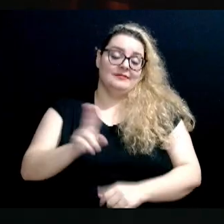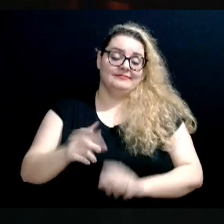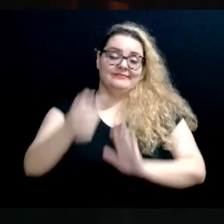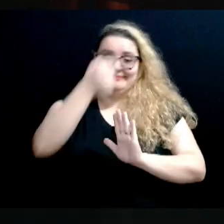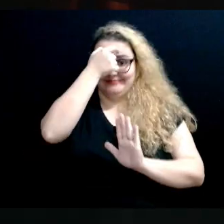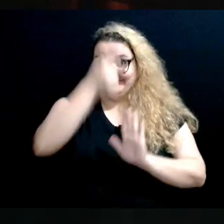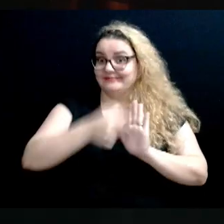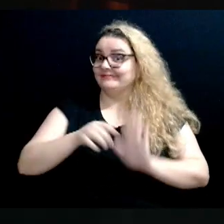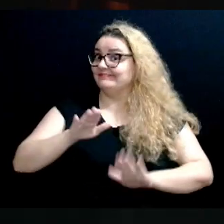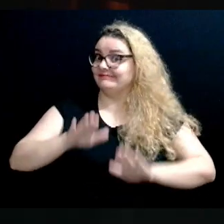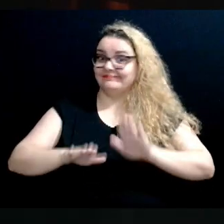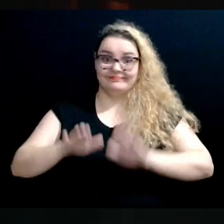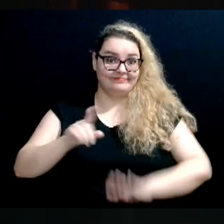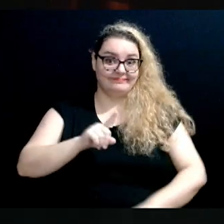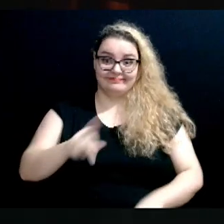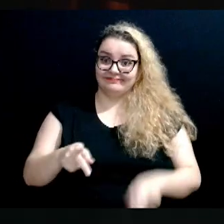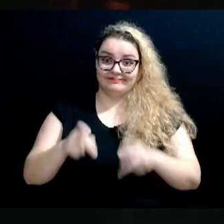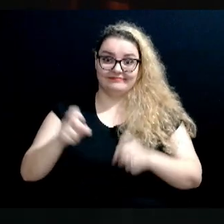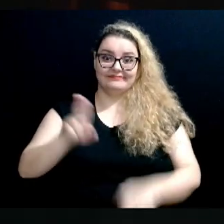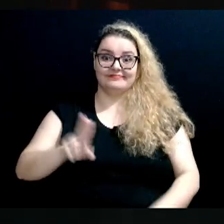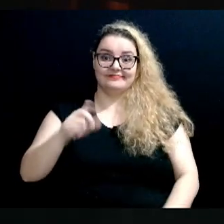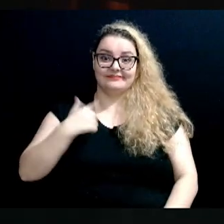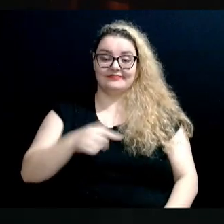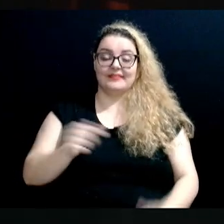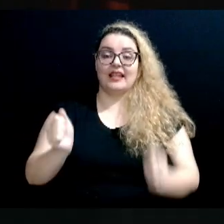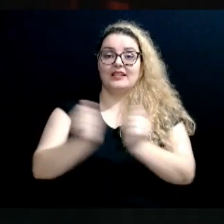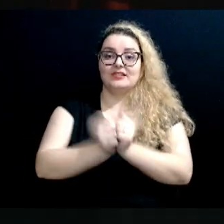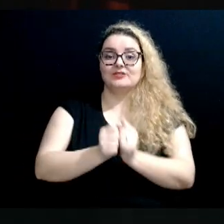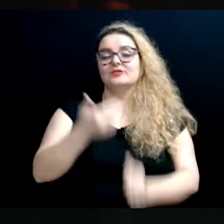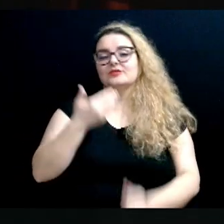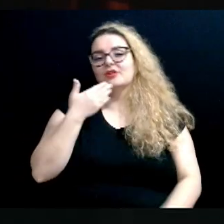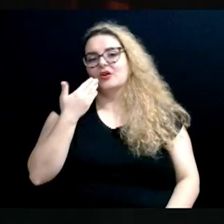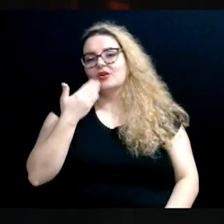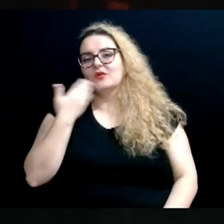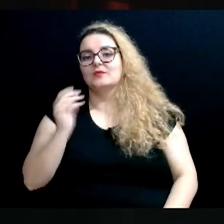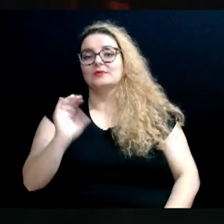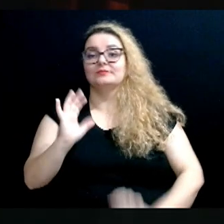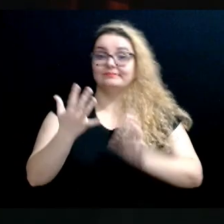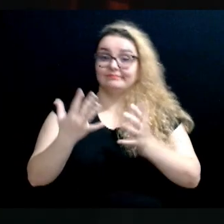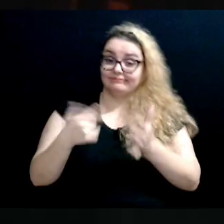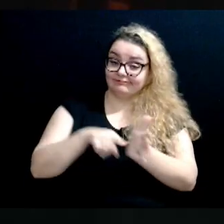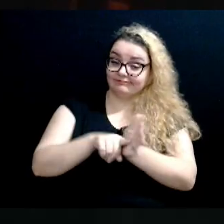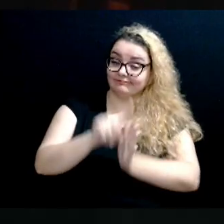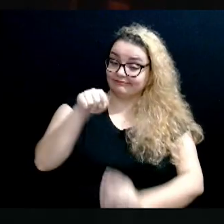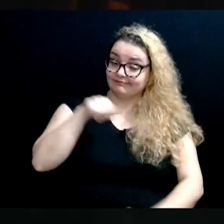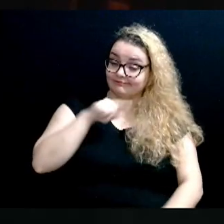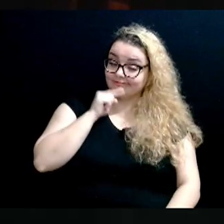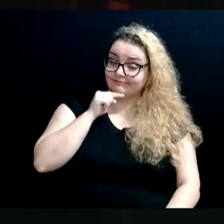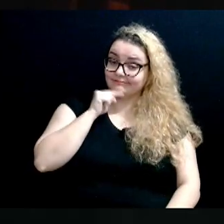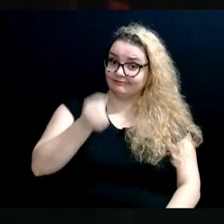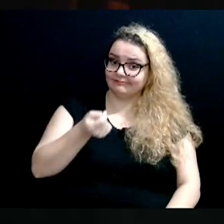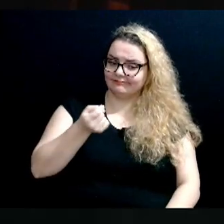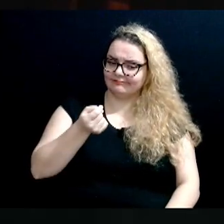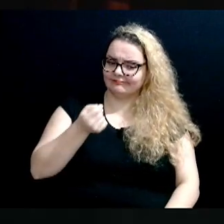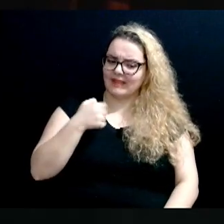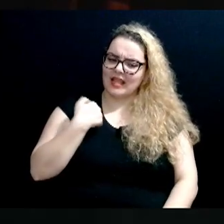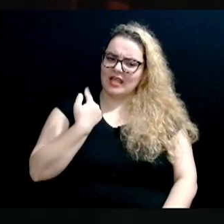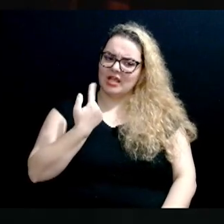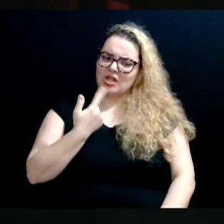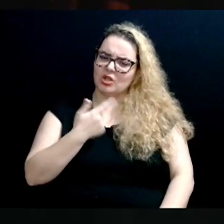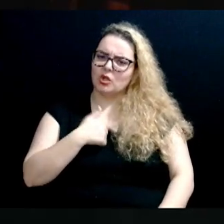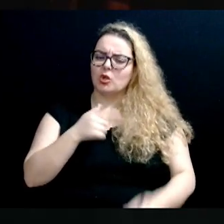está usando, né? Mas junto com as facilidades surgem novos questionamentos. Será que a gente está se tornando dependente